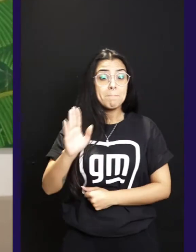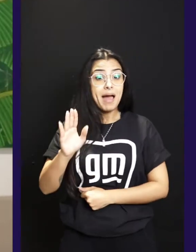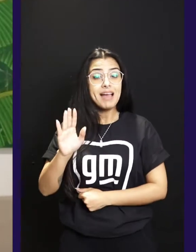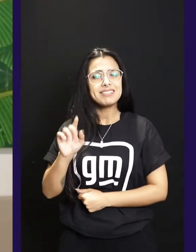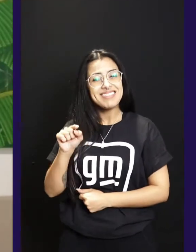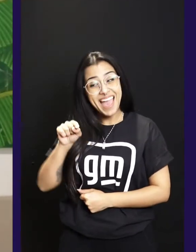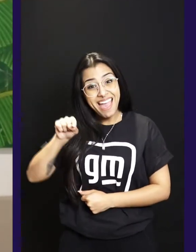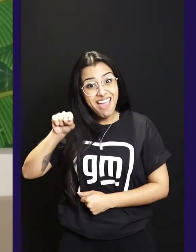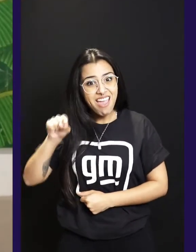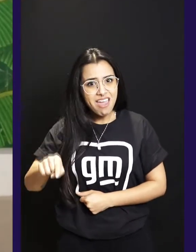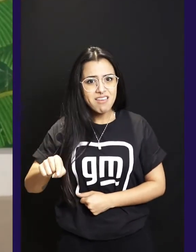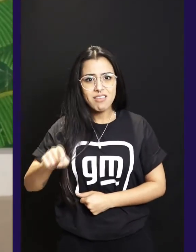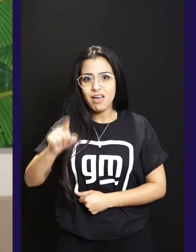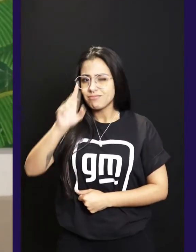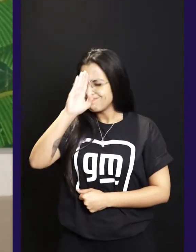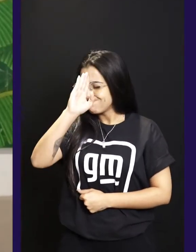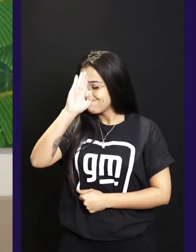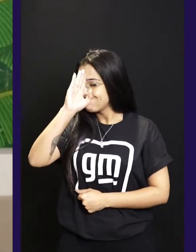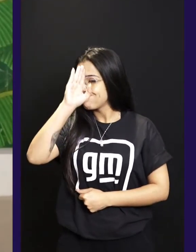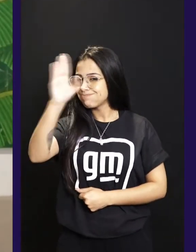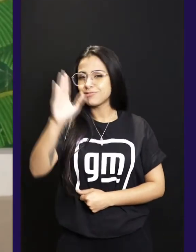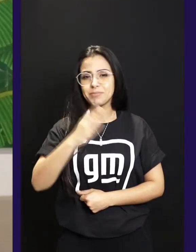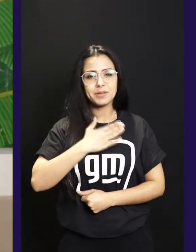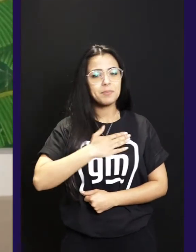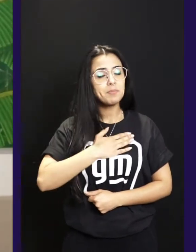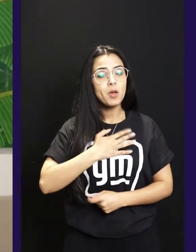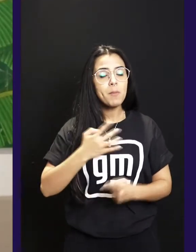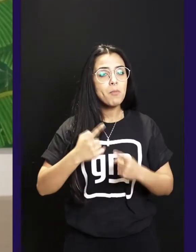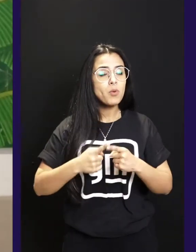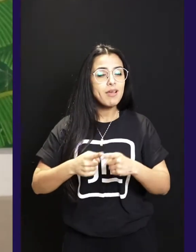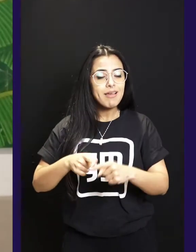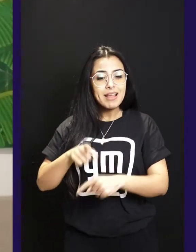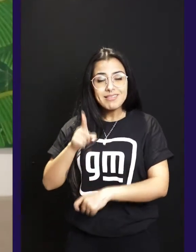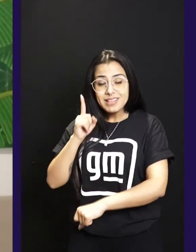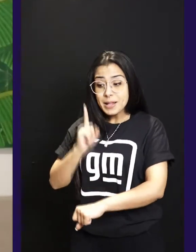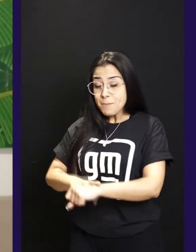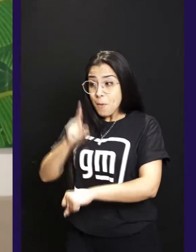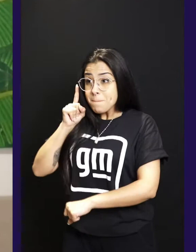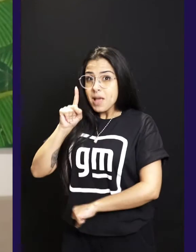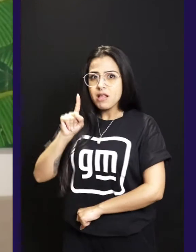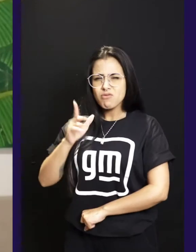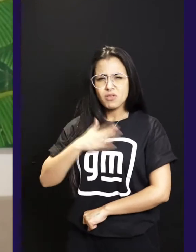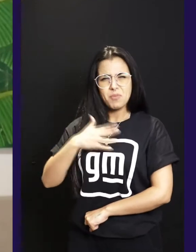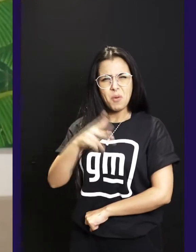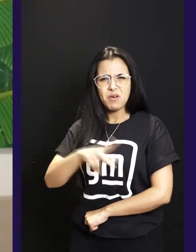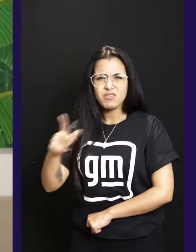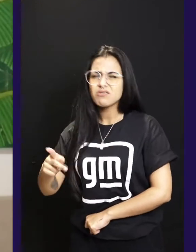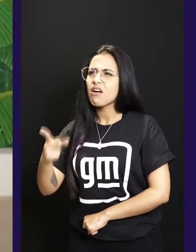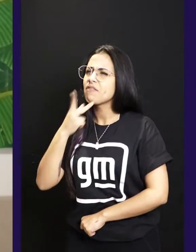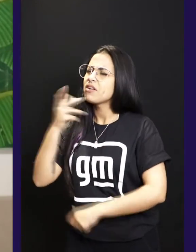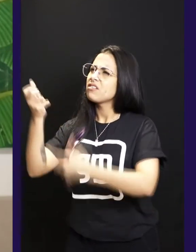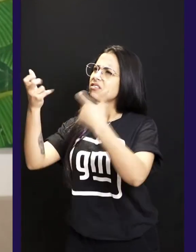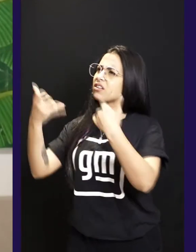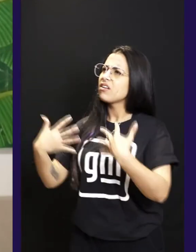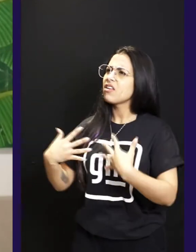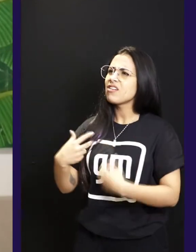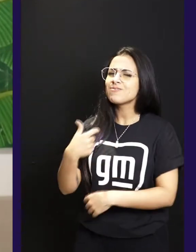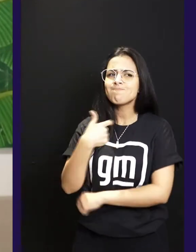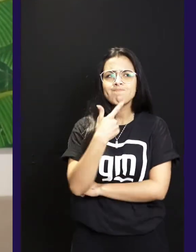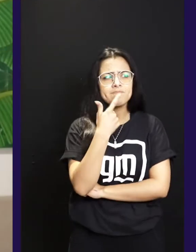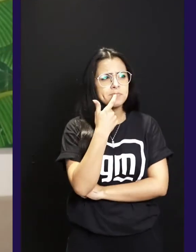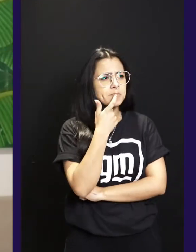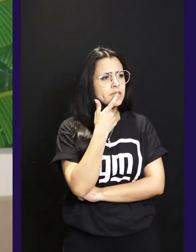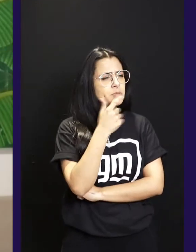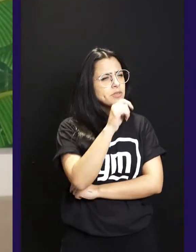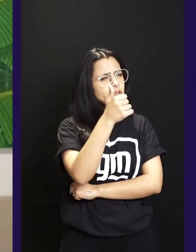Porque, assim, eu fiquei sem chão nesse momento, que o meu professor me disse isso, e eu comecei a olhar para as empresas de maneira